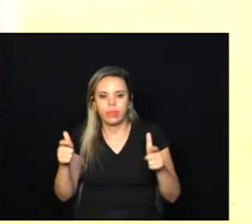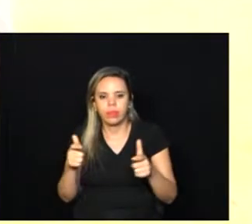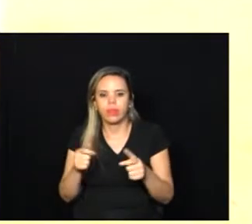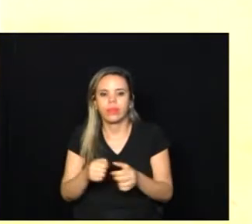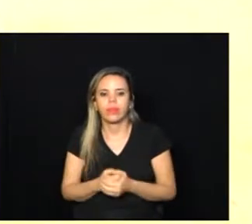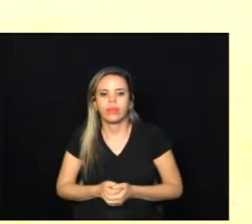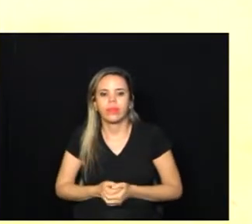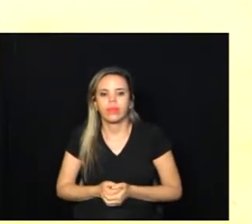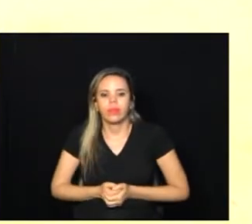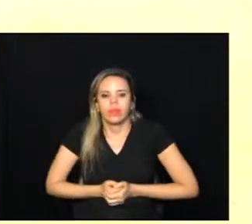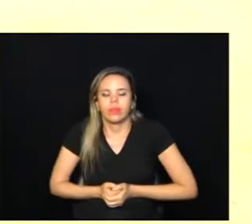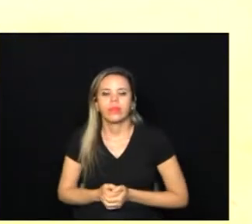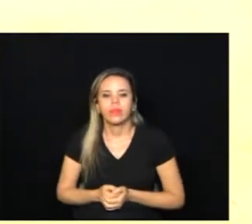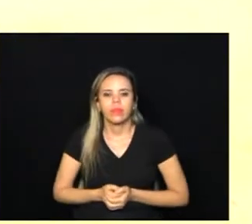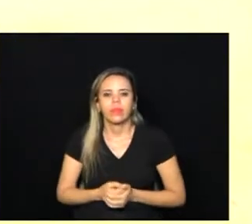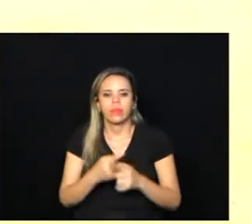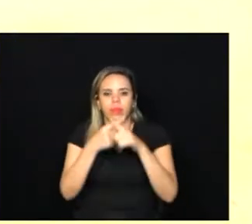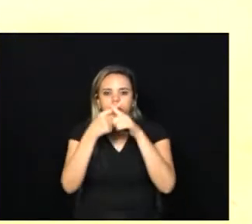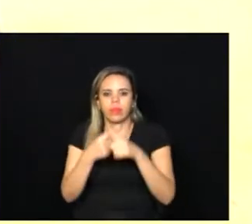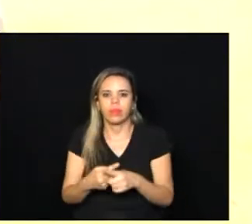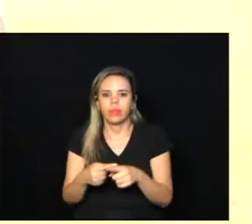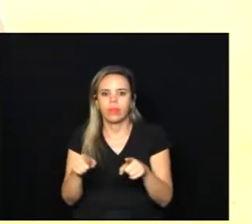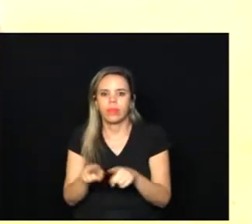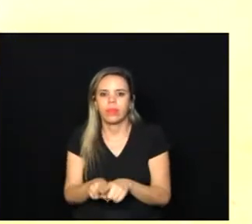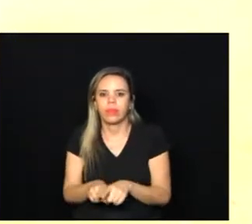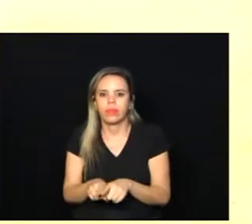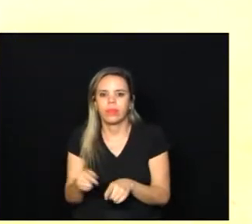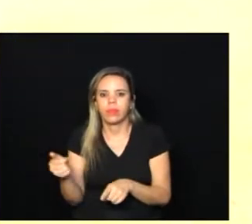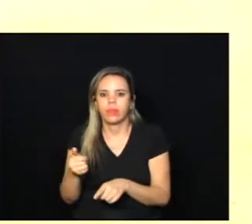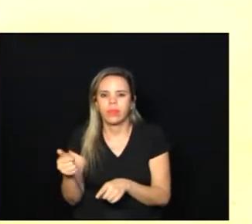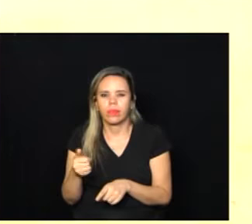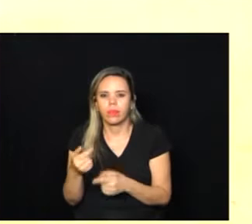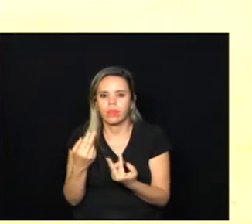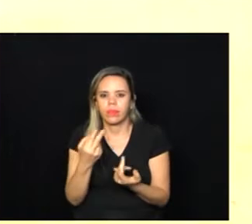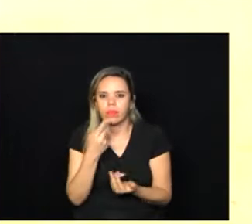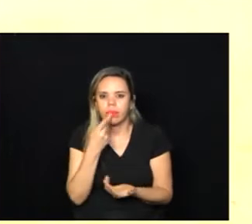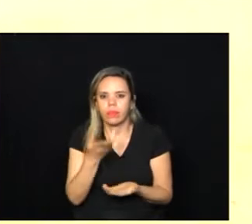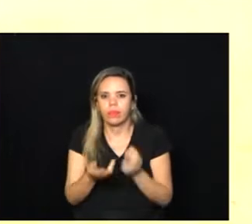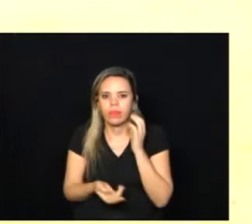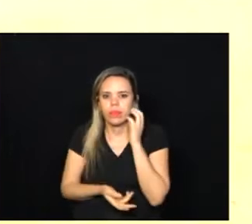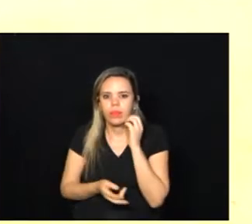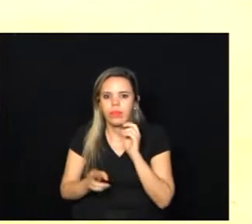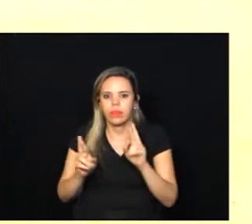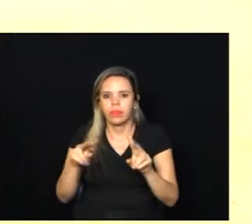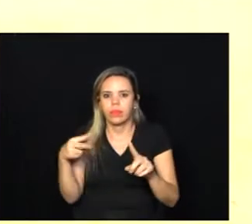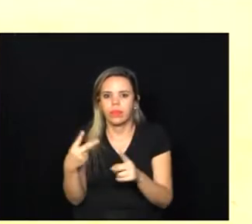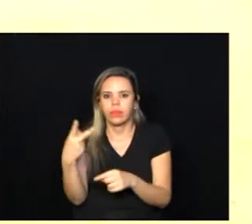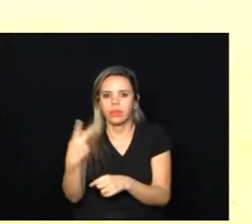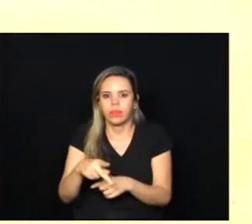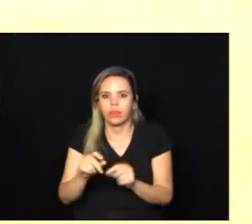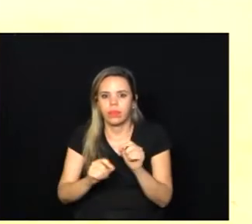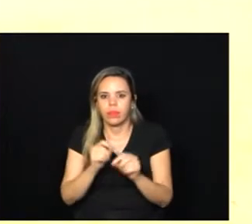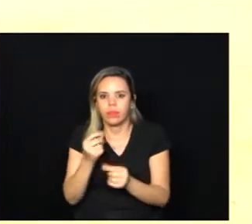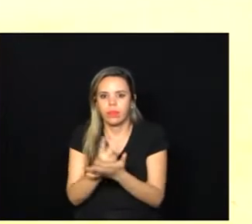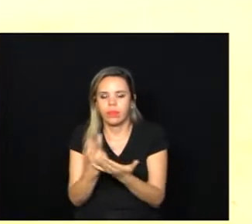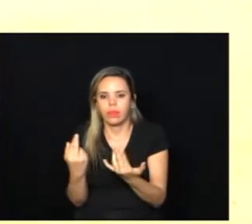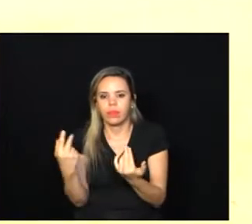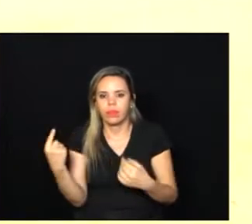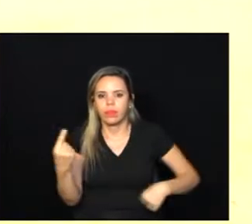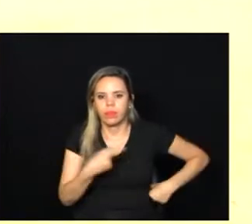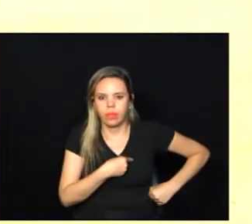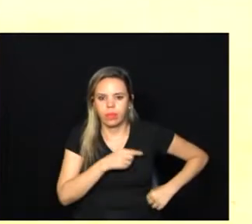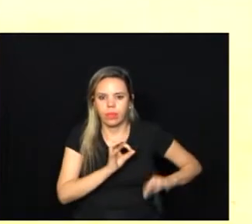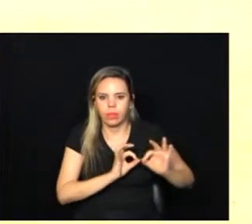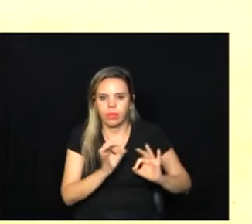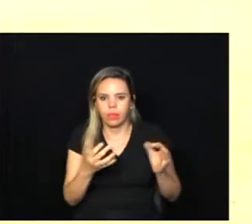né? Que é um grande campeonato também, que é a primeira edição, como eu disse. A expectativa deles são a mesma que a nossa da